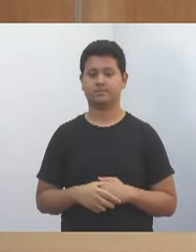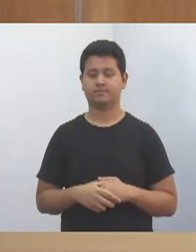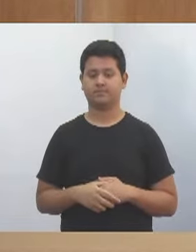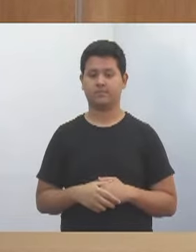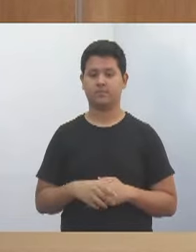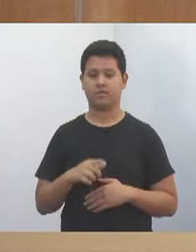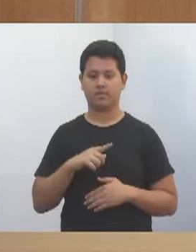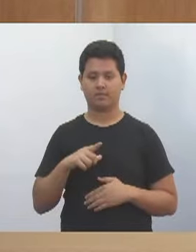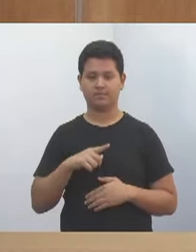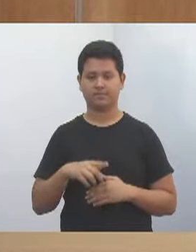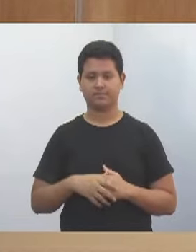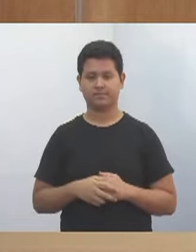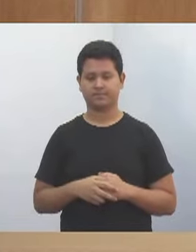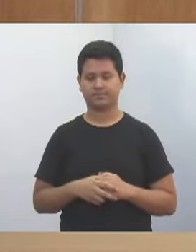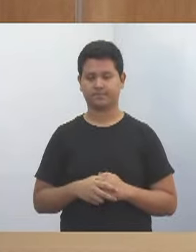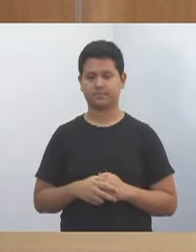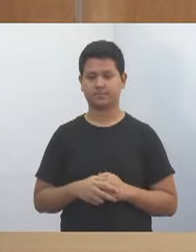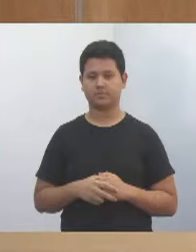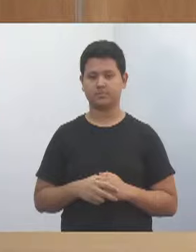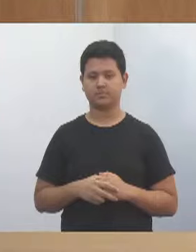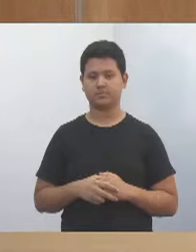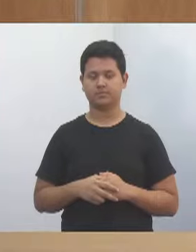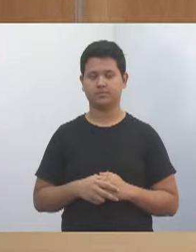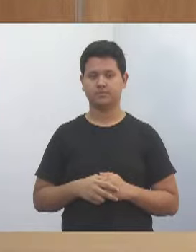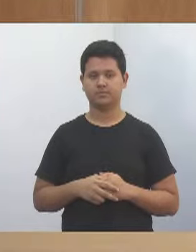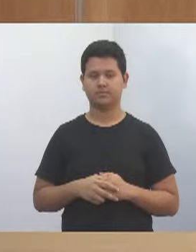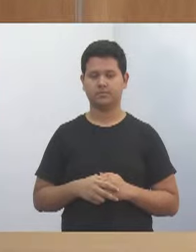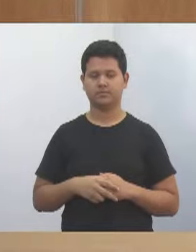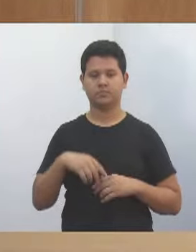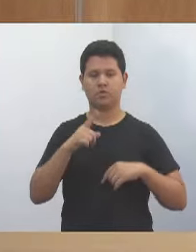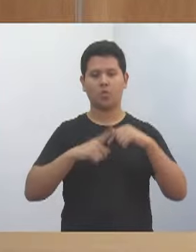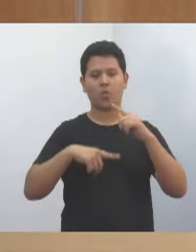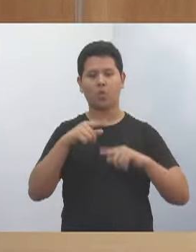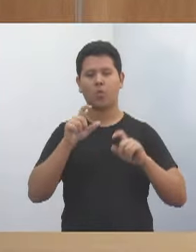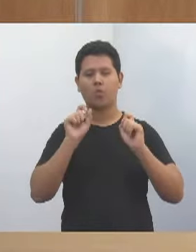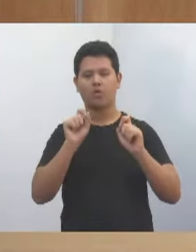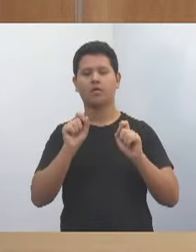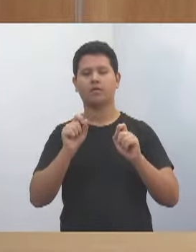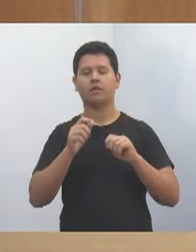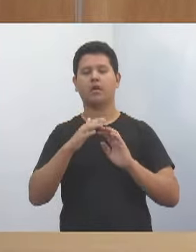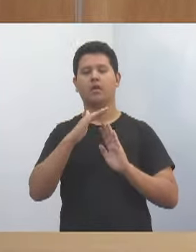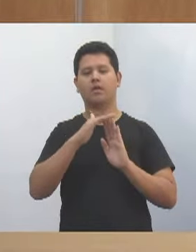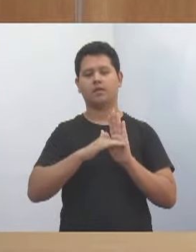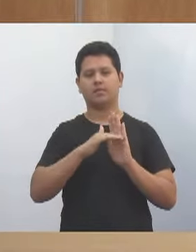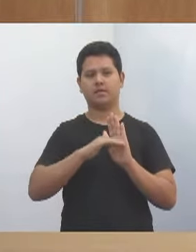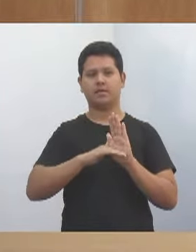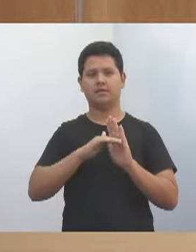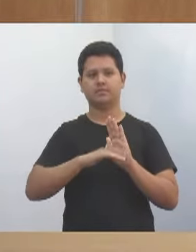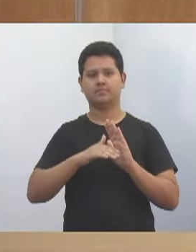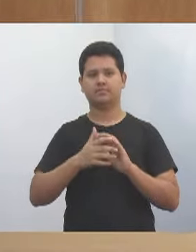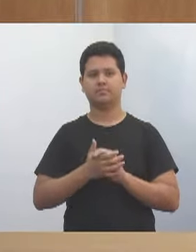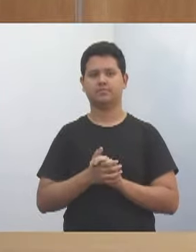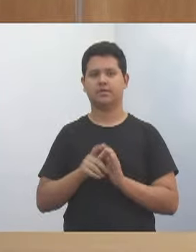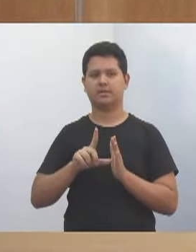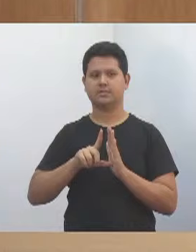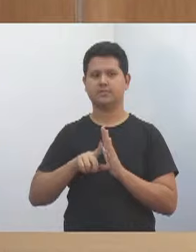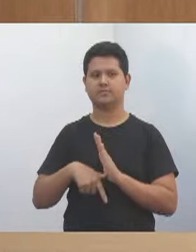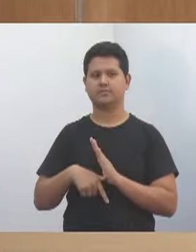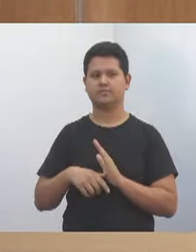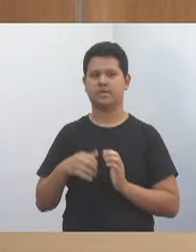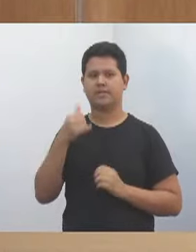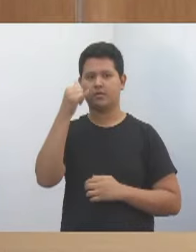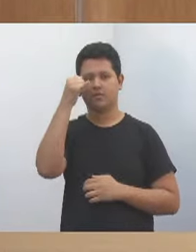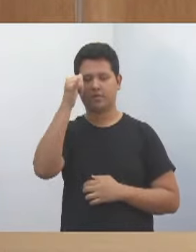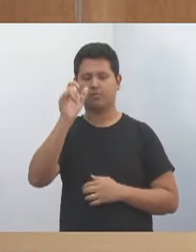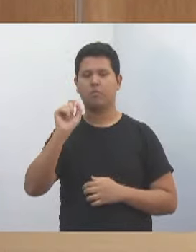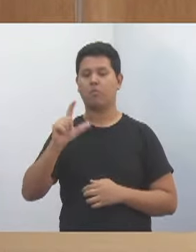que ter um dispositivo para retardar essas águas, para que